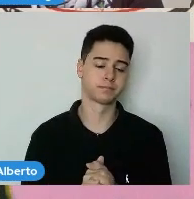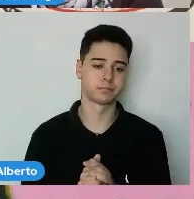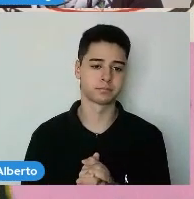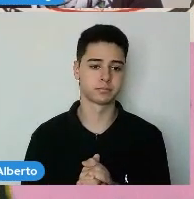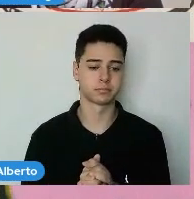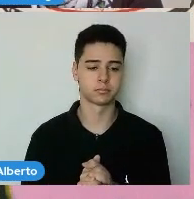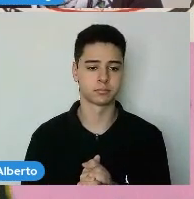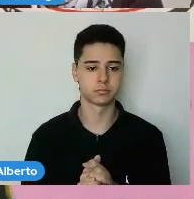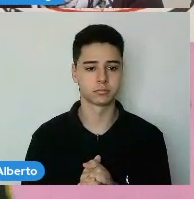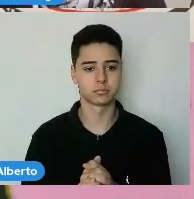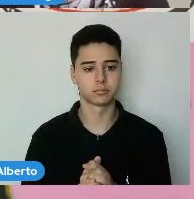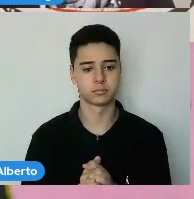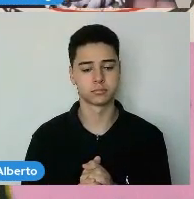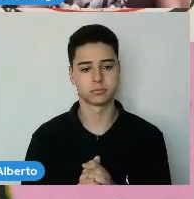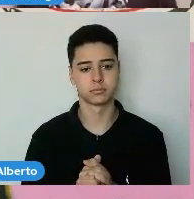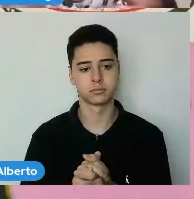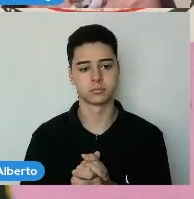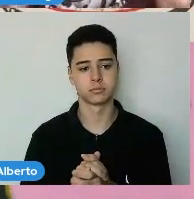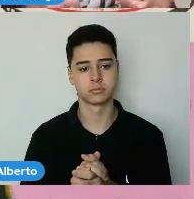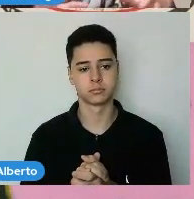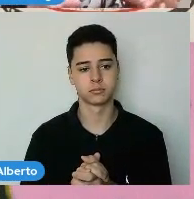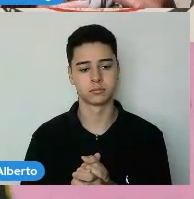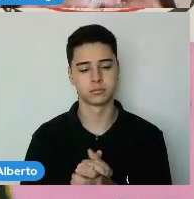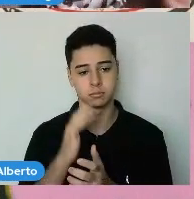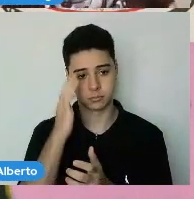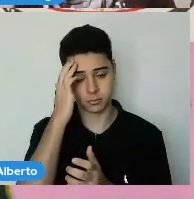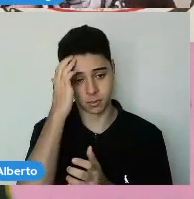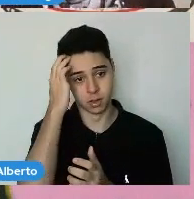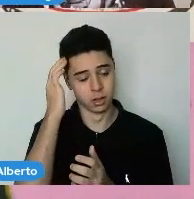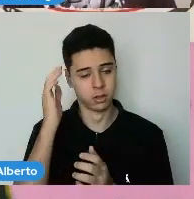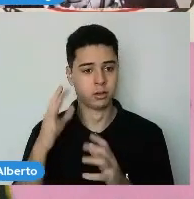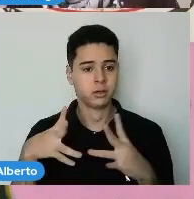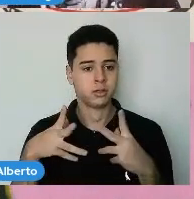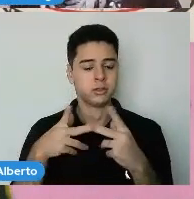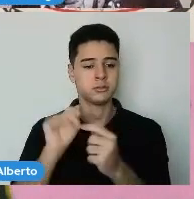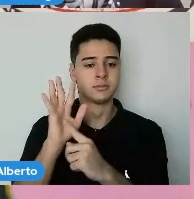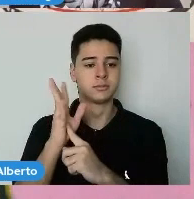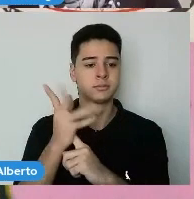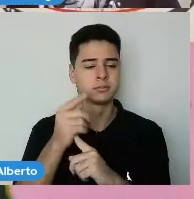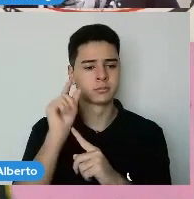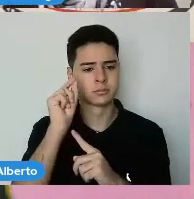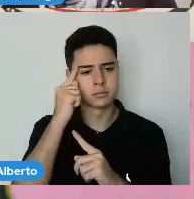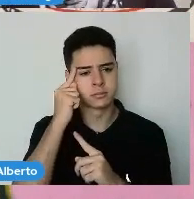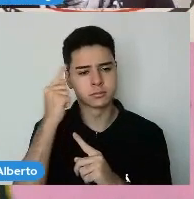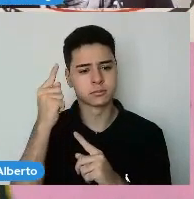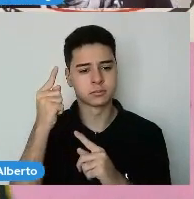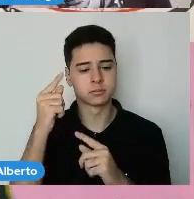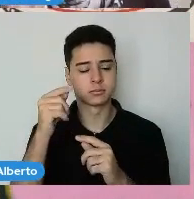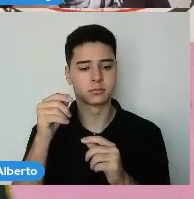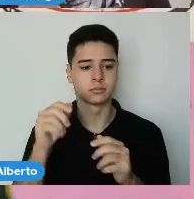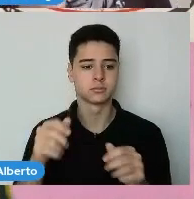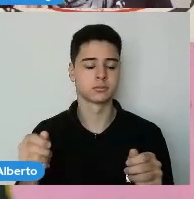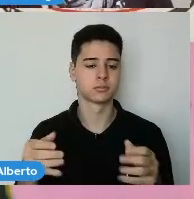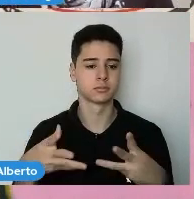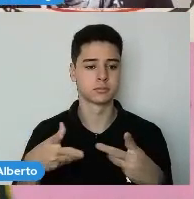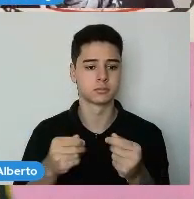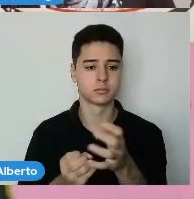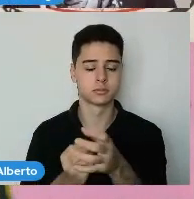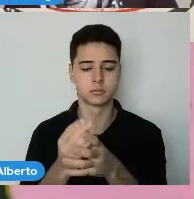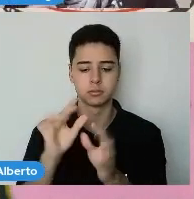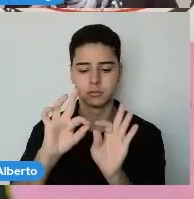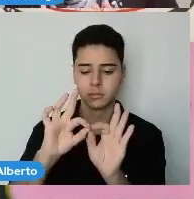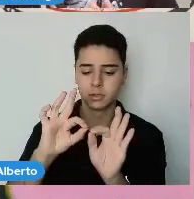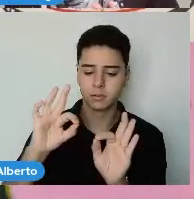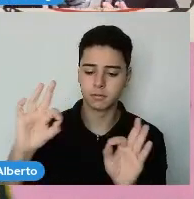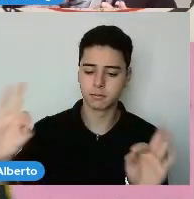são obras, é um gênero artístico que pensa obras criadas a partir do fio. Então,